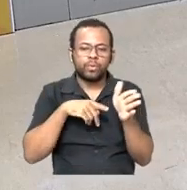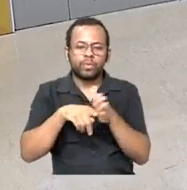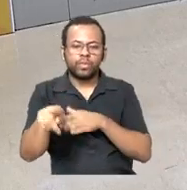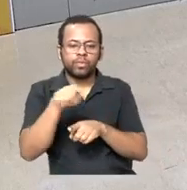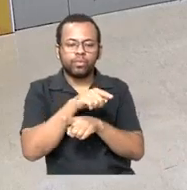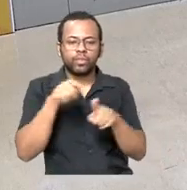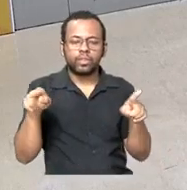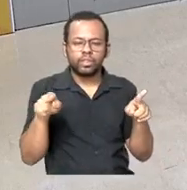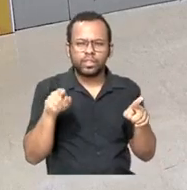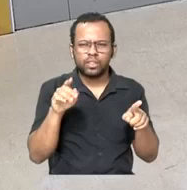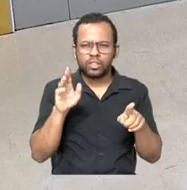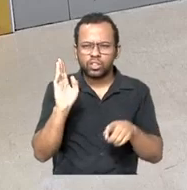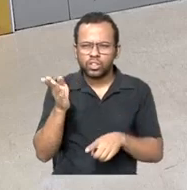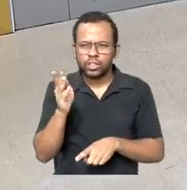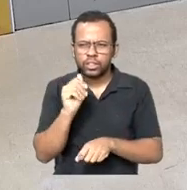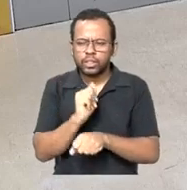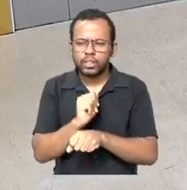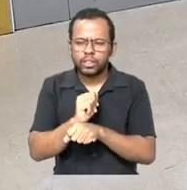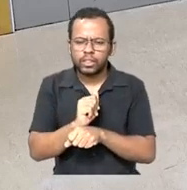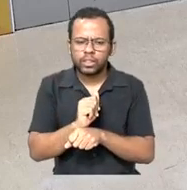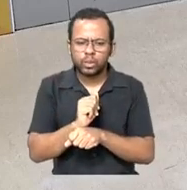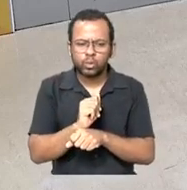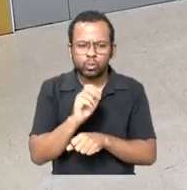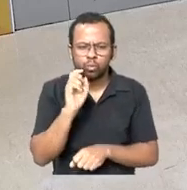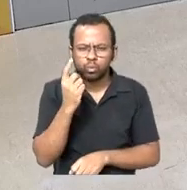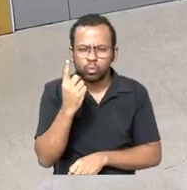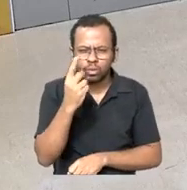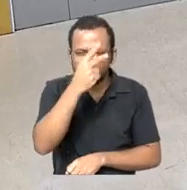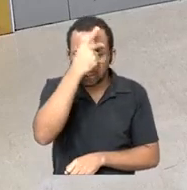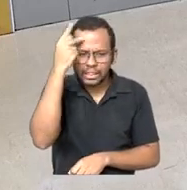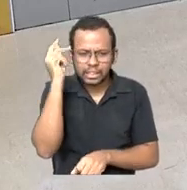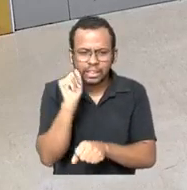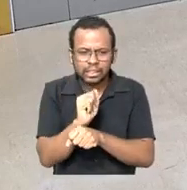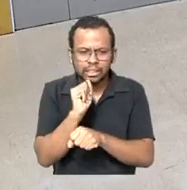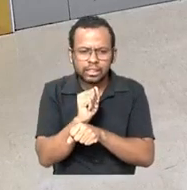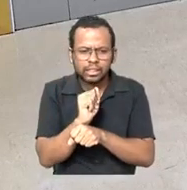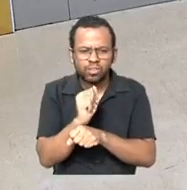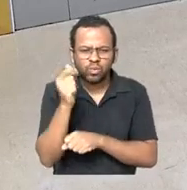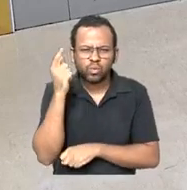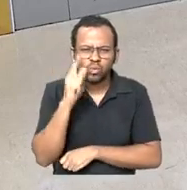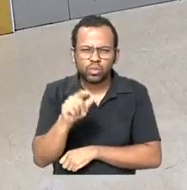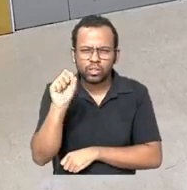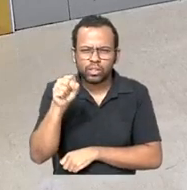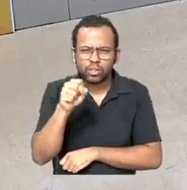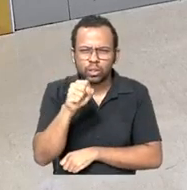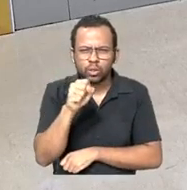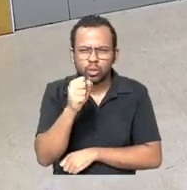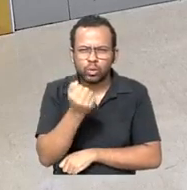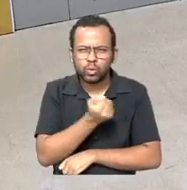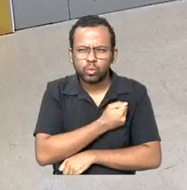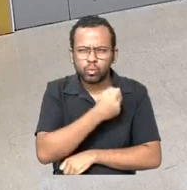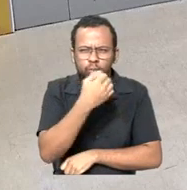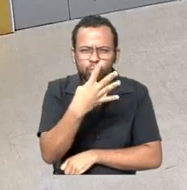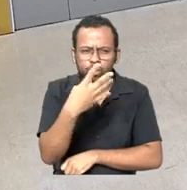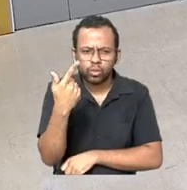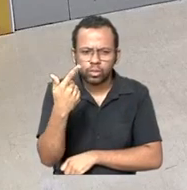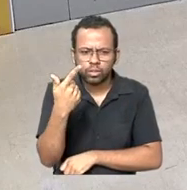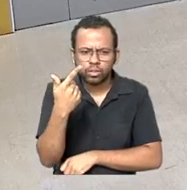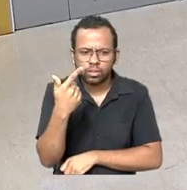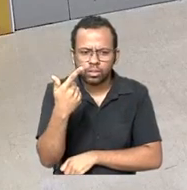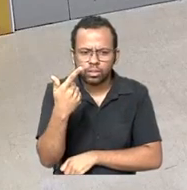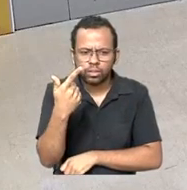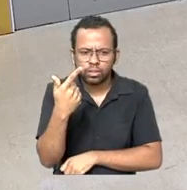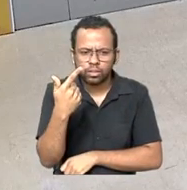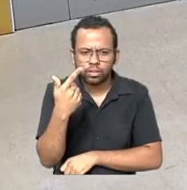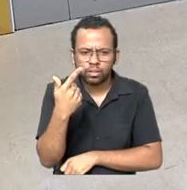você então já que estamos aí por uma bolinha pode ser decisiva Essa será 42 decide 42